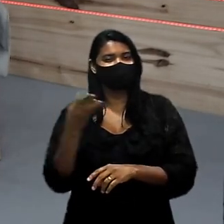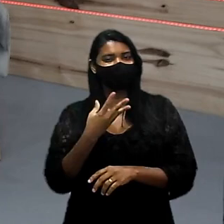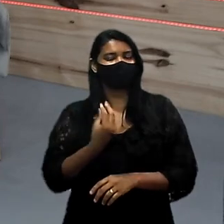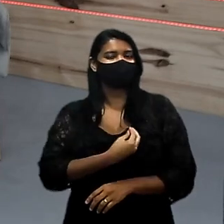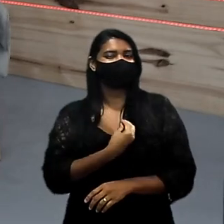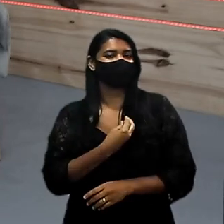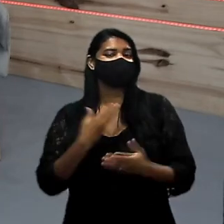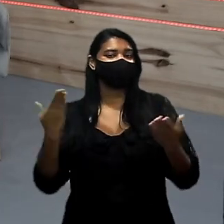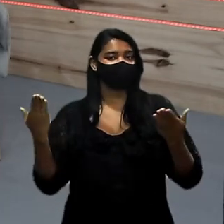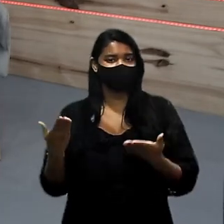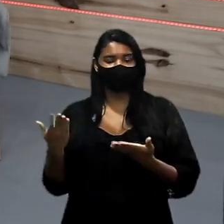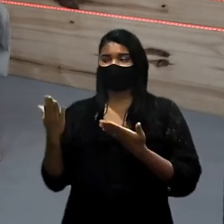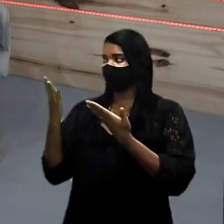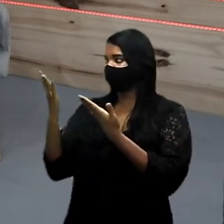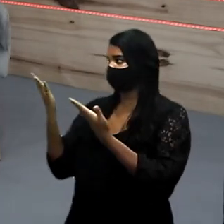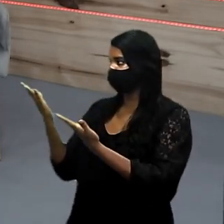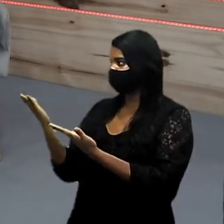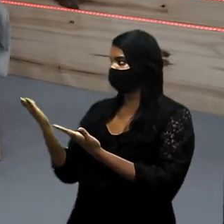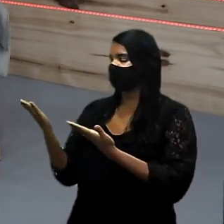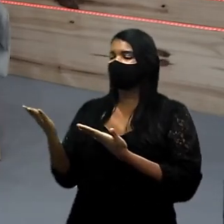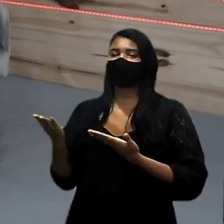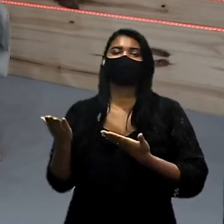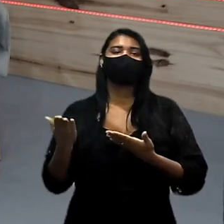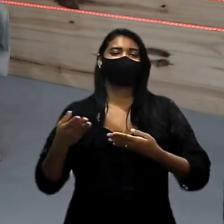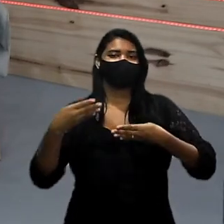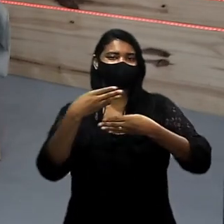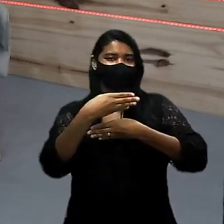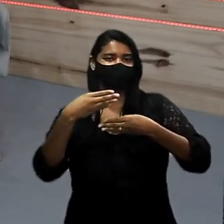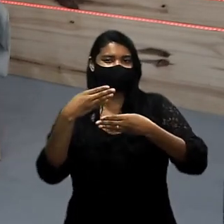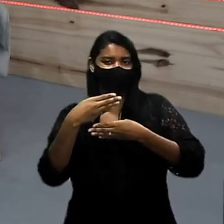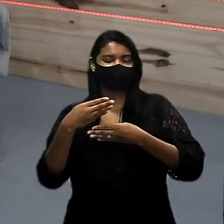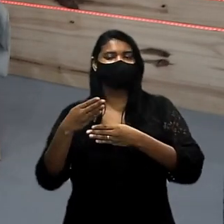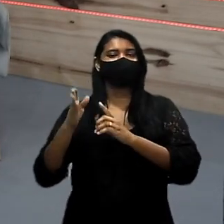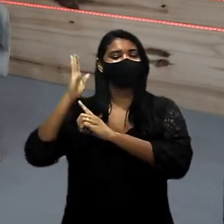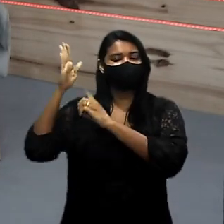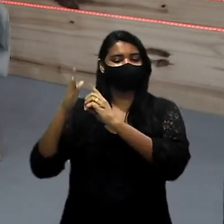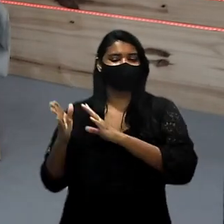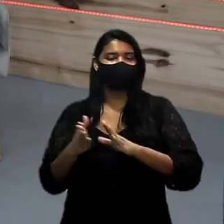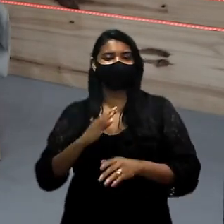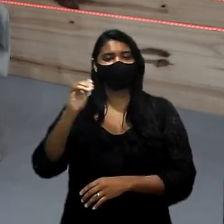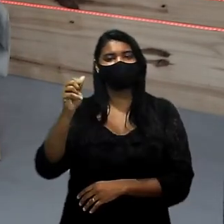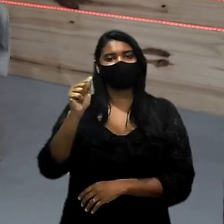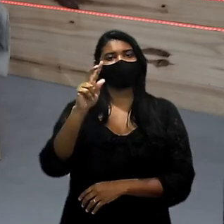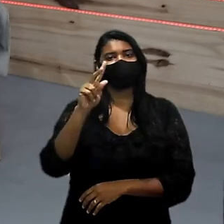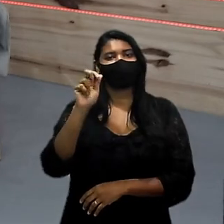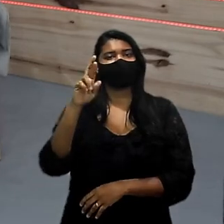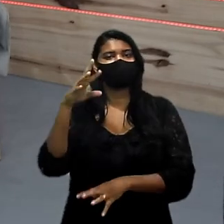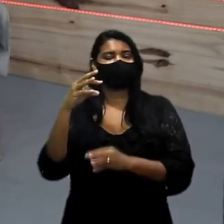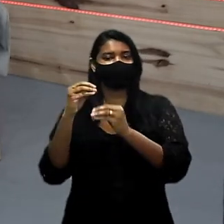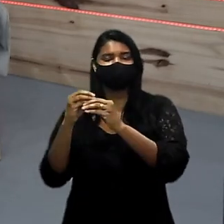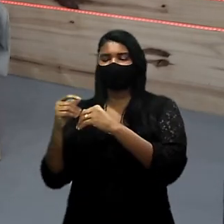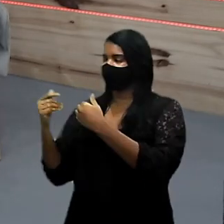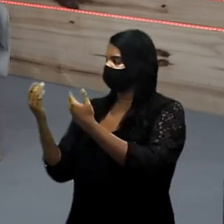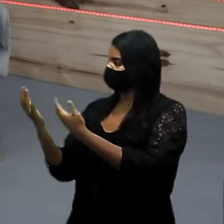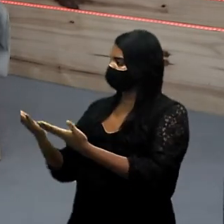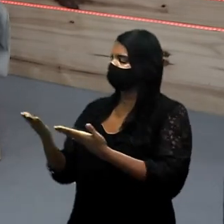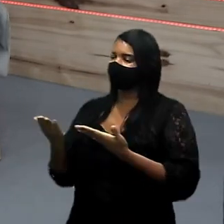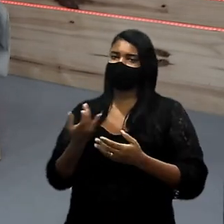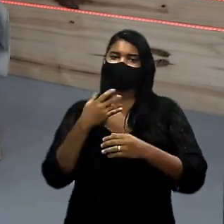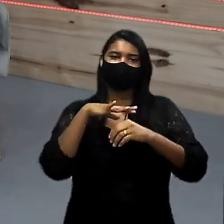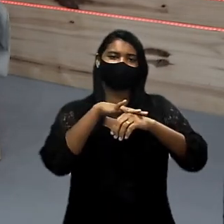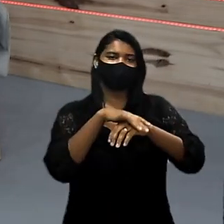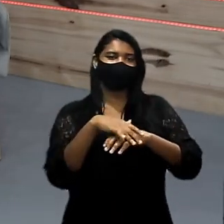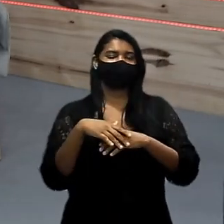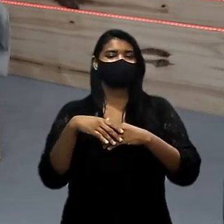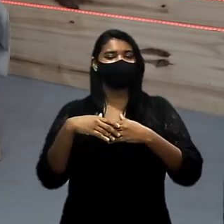Estamos novamente aqui com o nosso convidado e parceiro do Sebrae, o Jálvaro. Seja bem-vindo novamente, professor. Obrigado. Boa noite. A